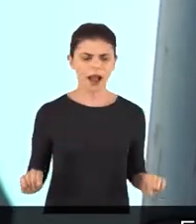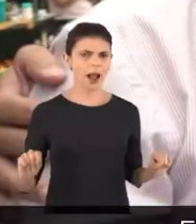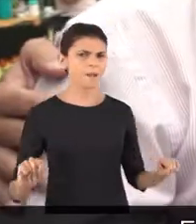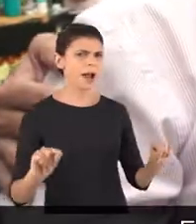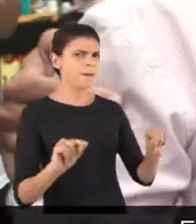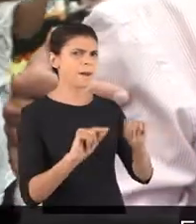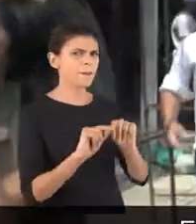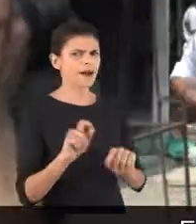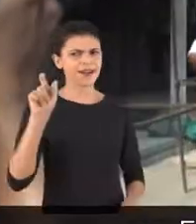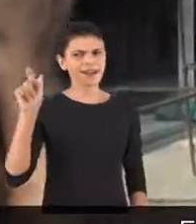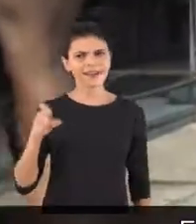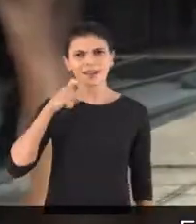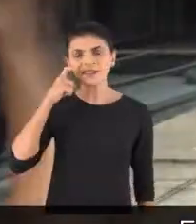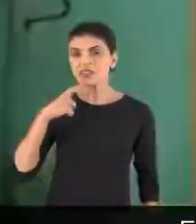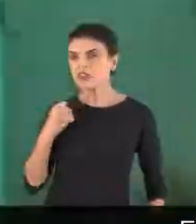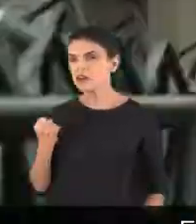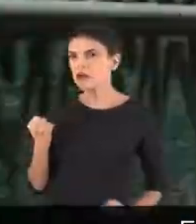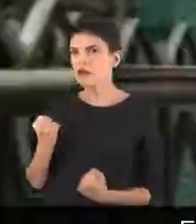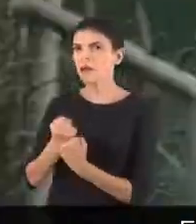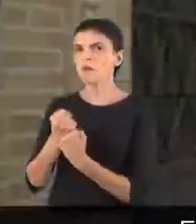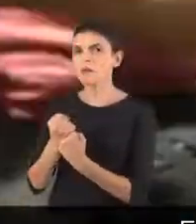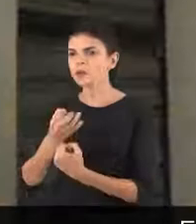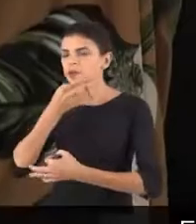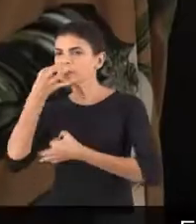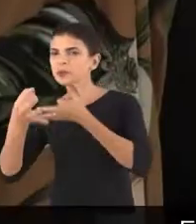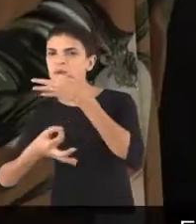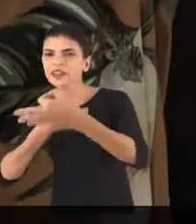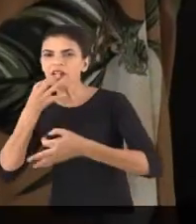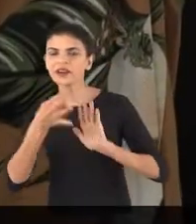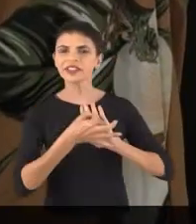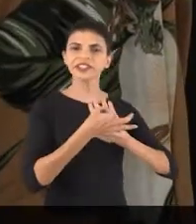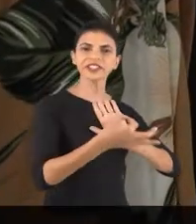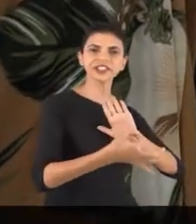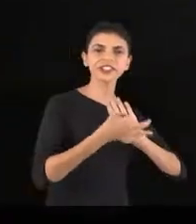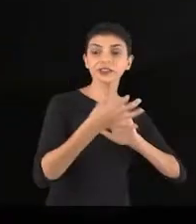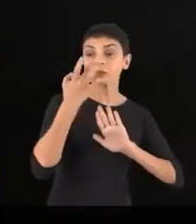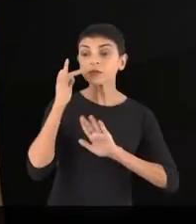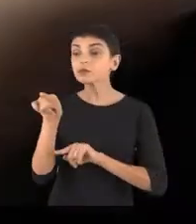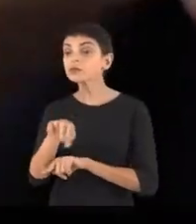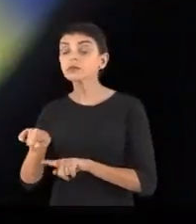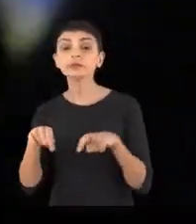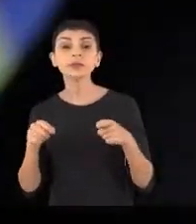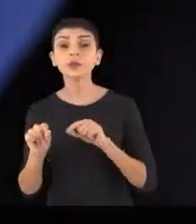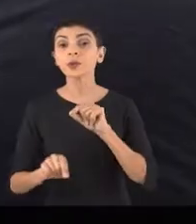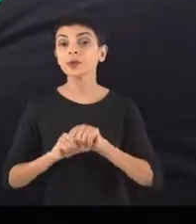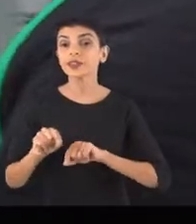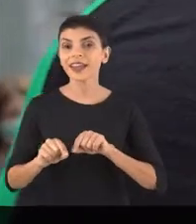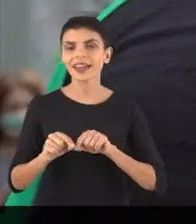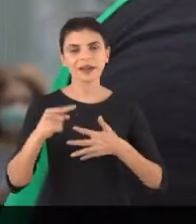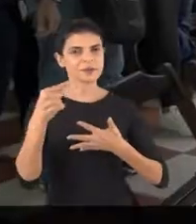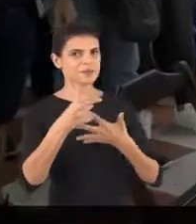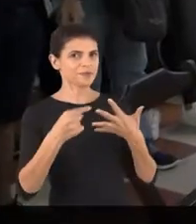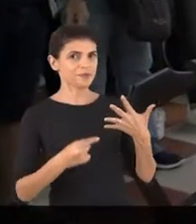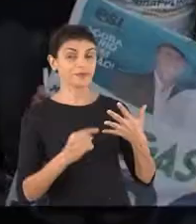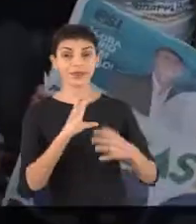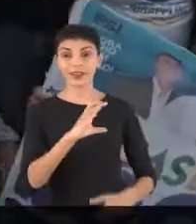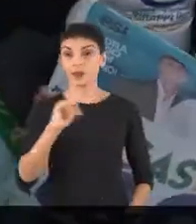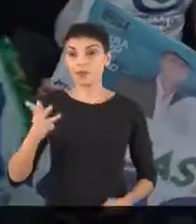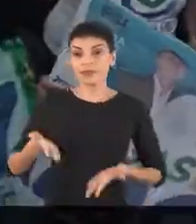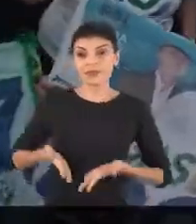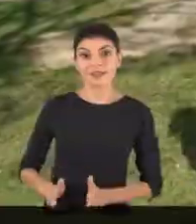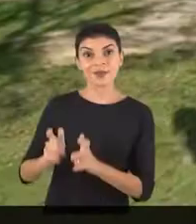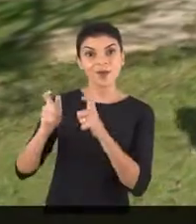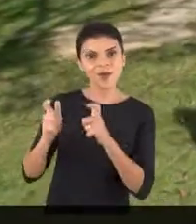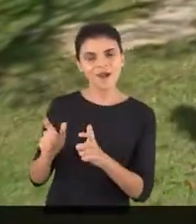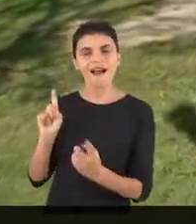Em cada canto da cidade, Luiz recebe apoio, sugestões e críticas e vê de perto o que as pessoas precisam. Em Campo Grande, onde